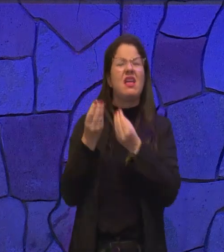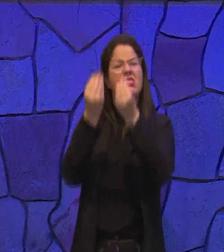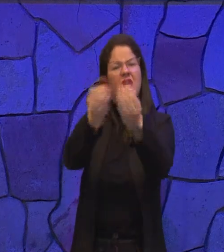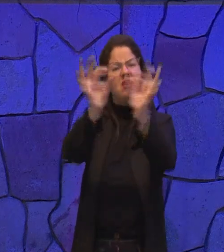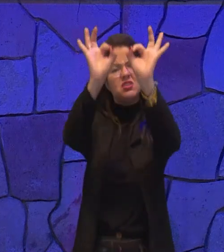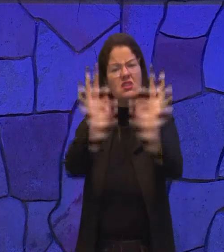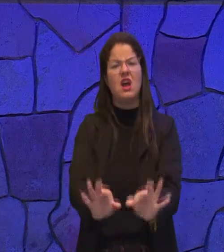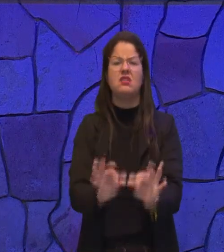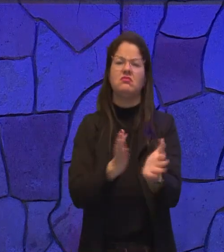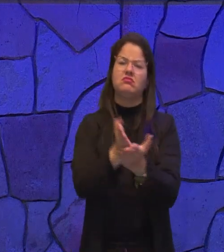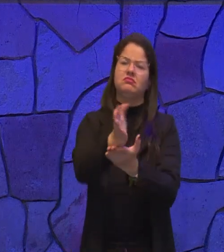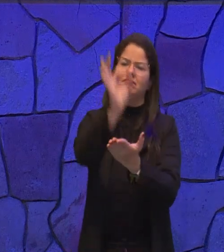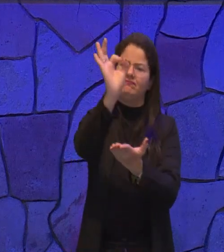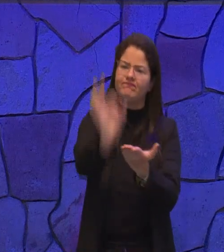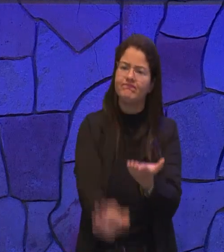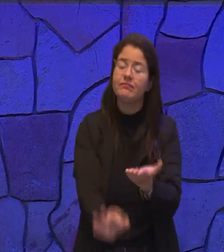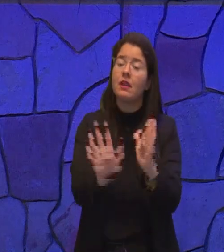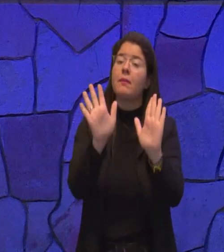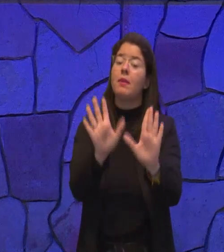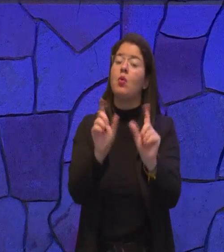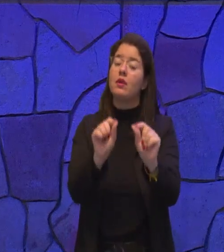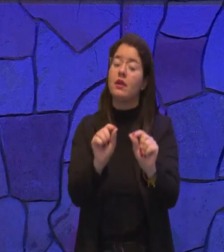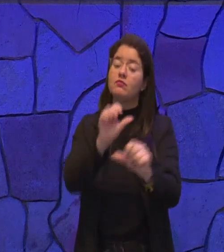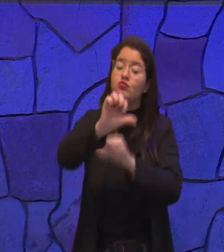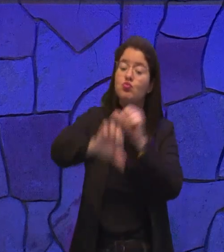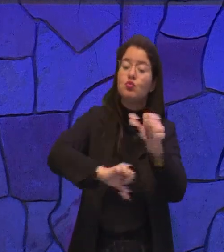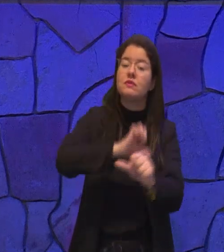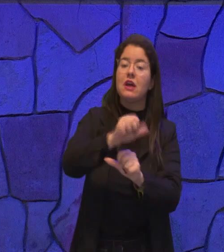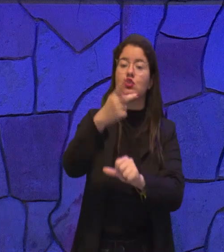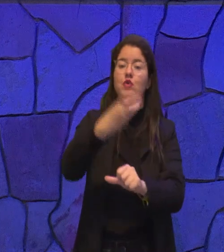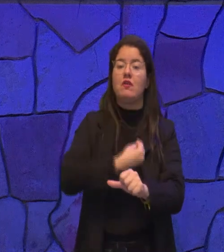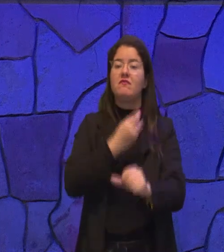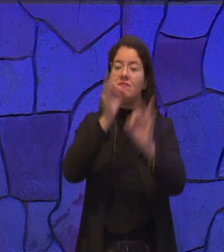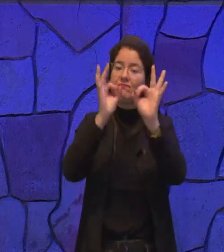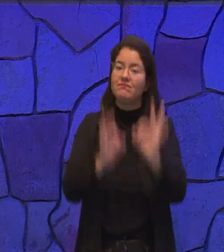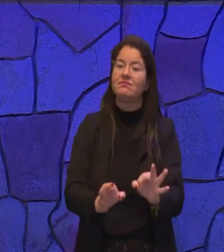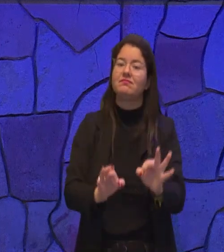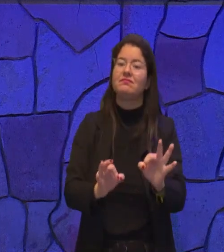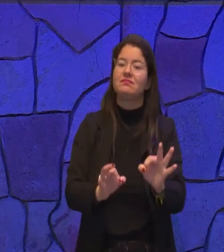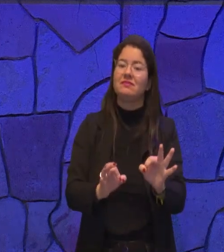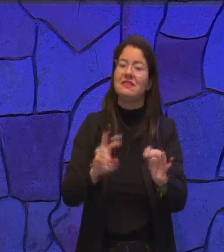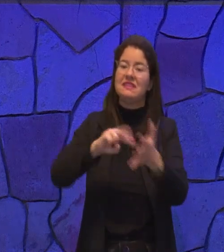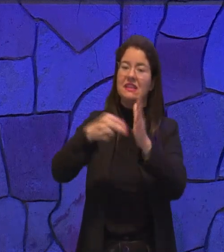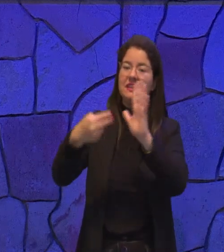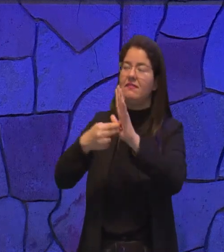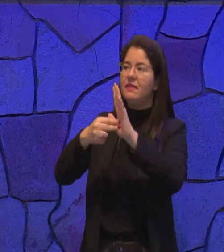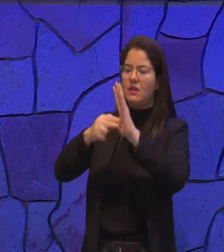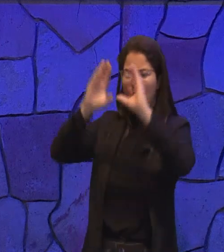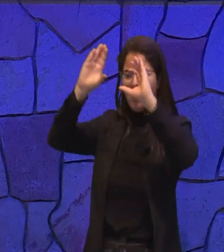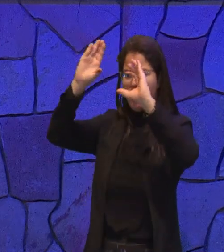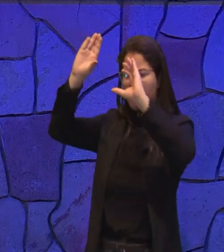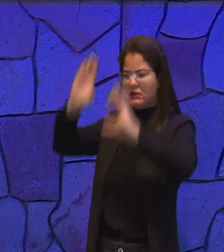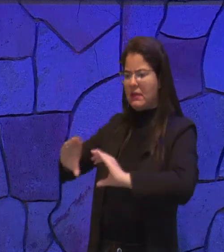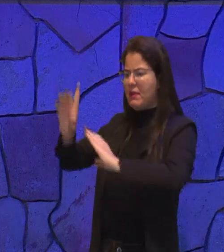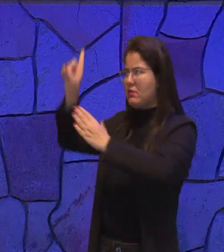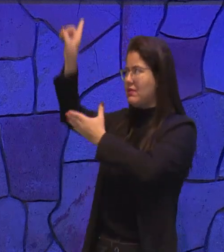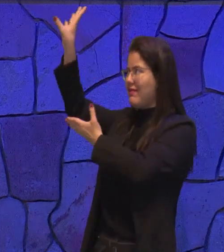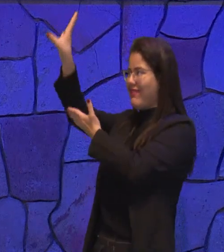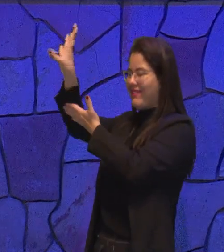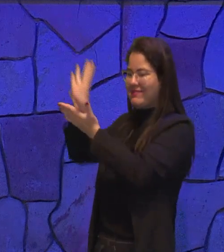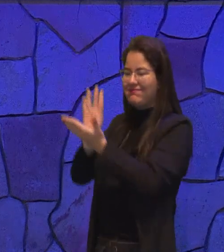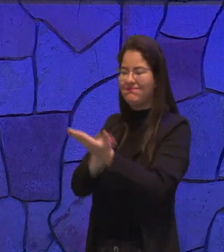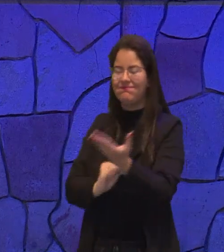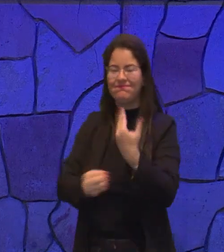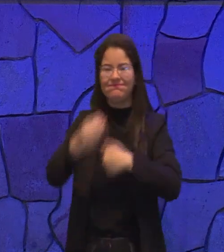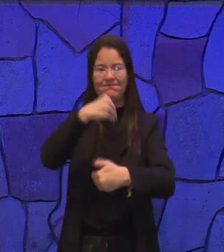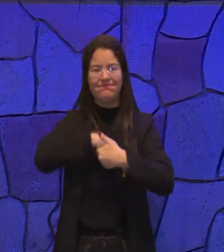dignidade. E restaurar a dignidade é restaurar o caráter de Deus em nós. É nos trazer de volta